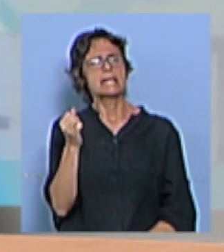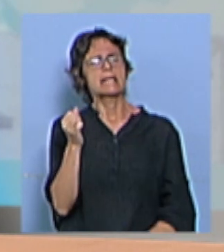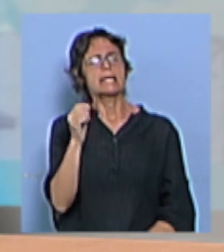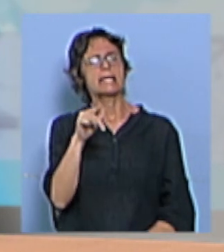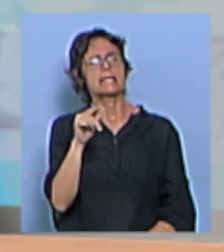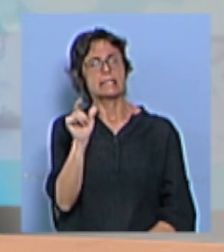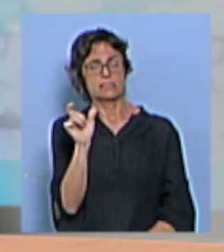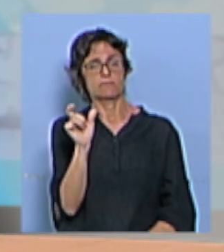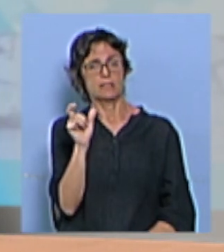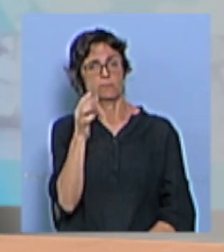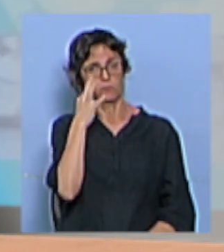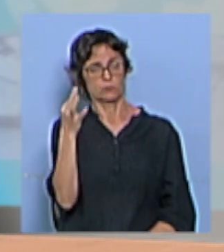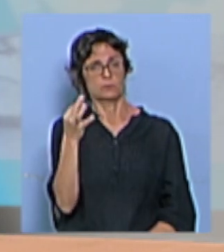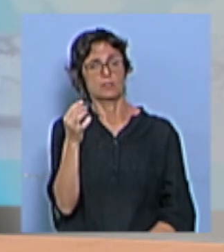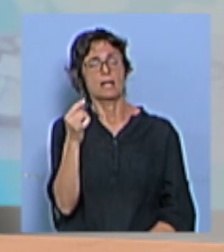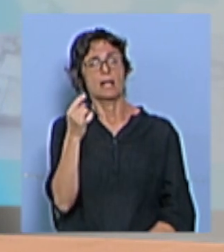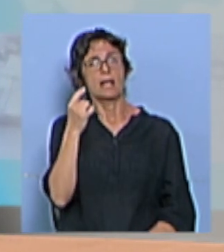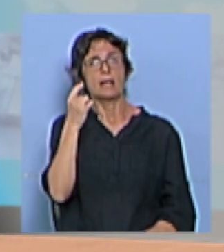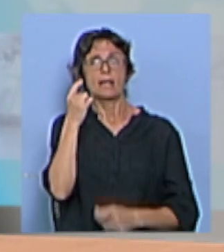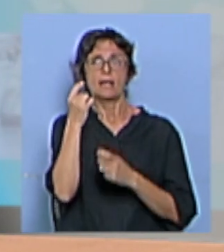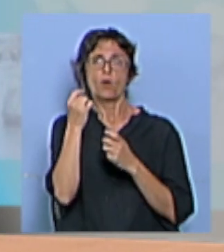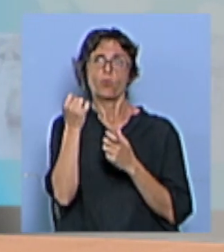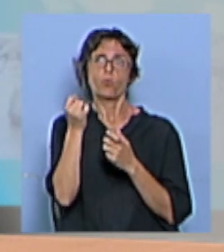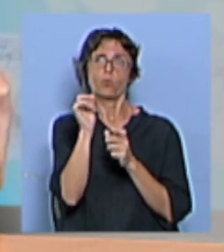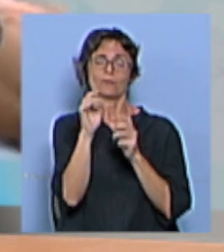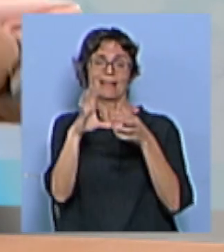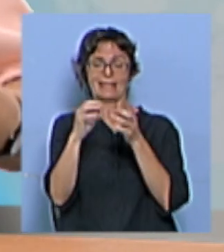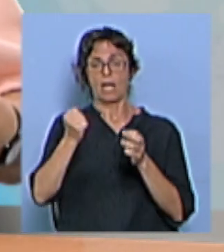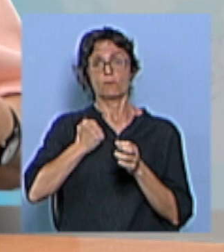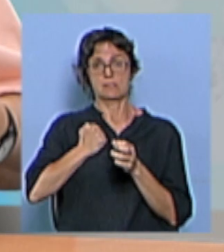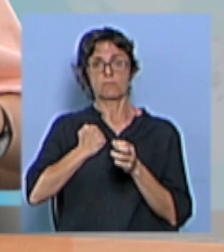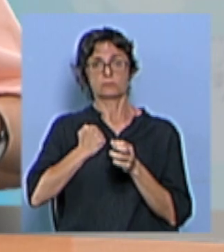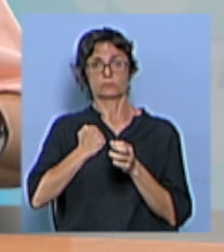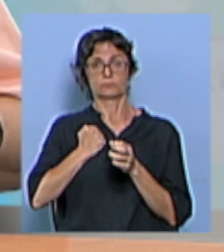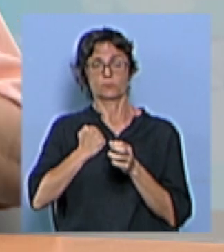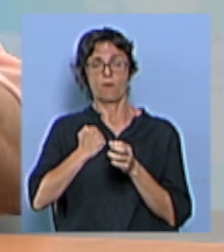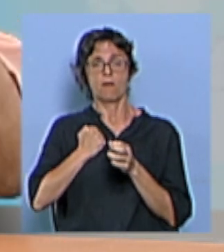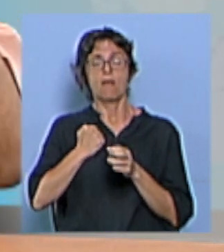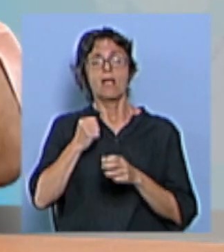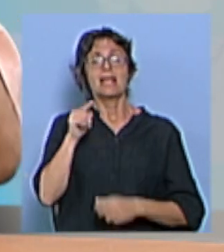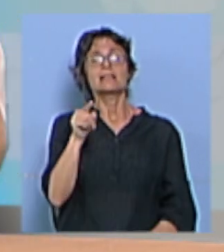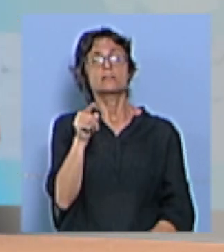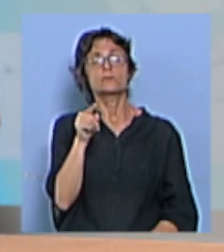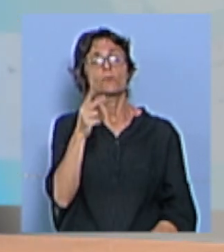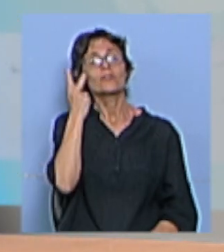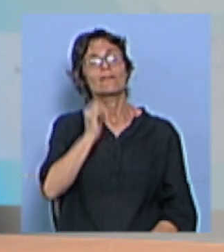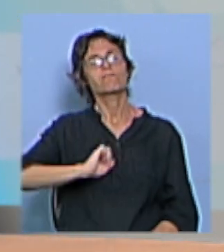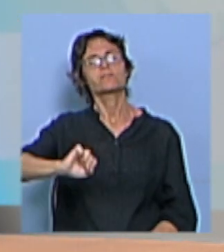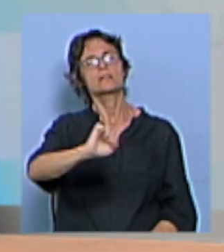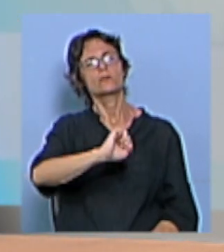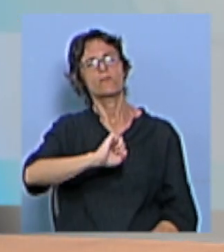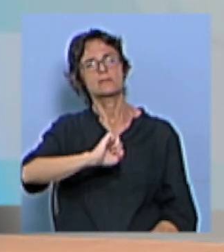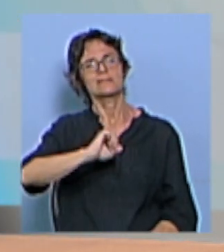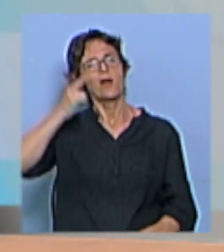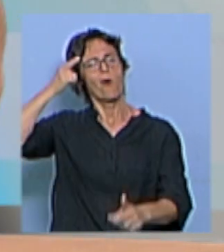sabatear. Portanto, nós vivemos sempre a pensar no sábado, e de facto a nossa vida, no fundo, deve ter só em vista o